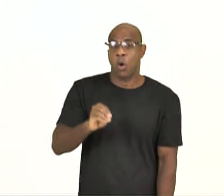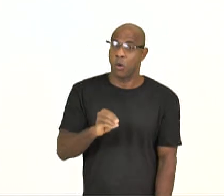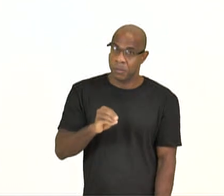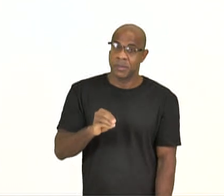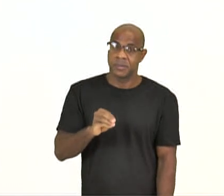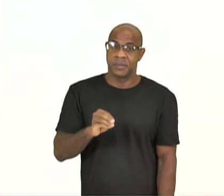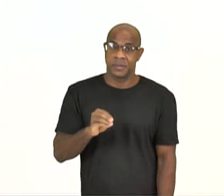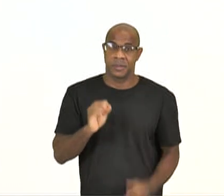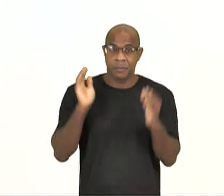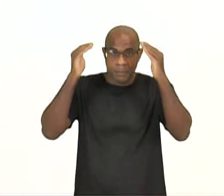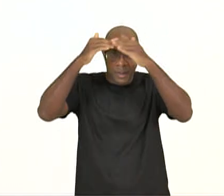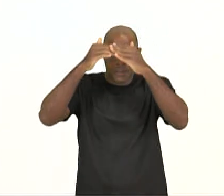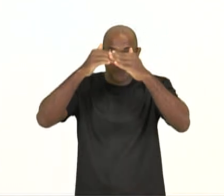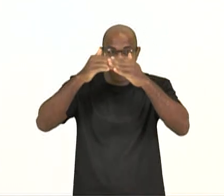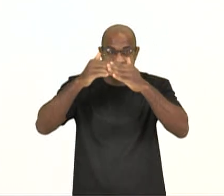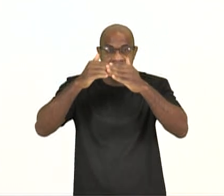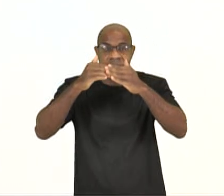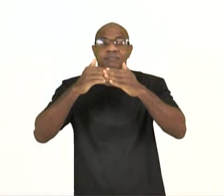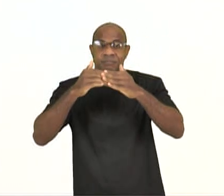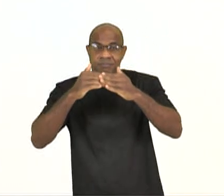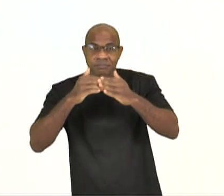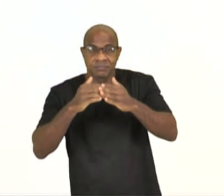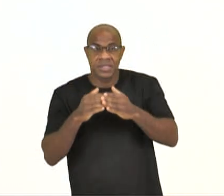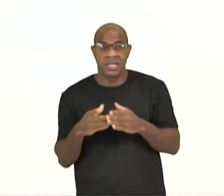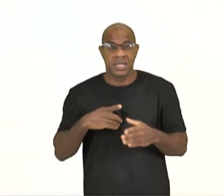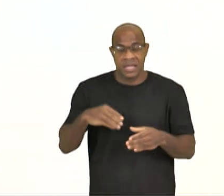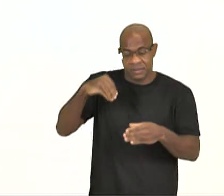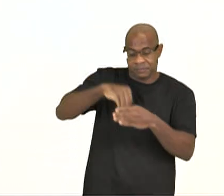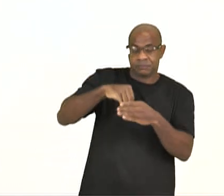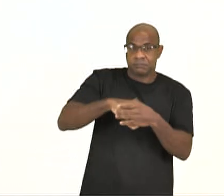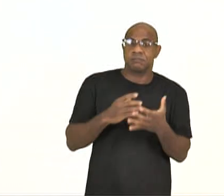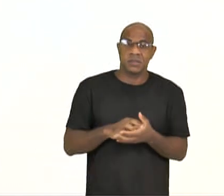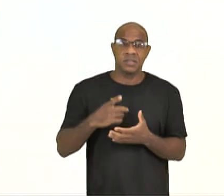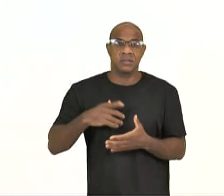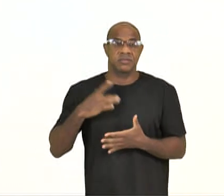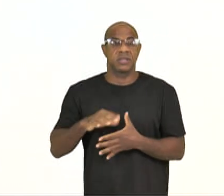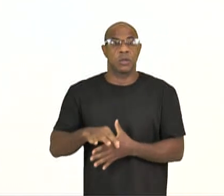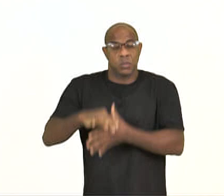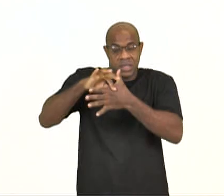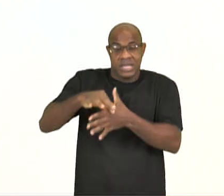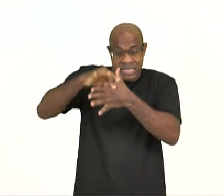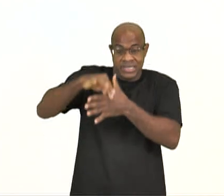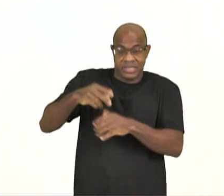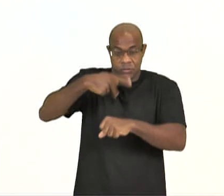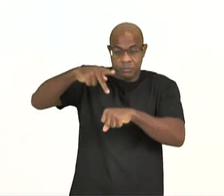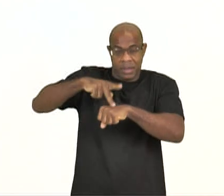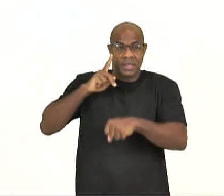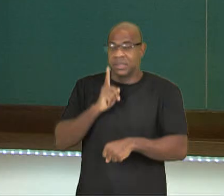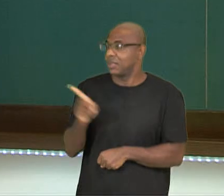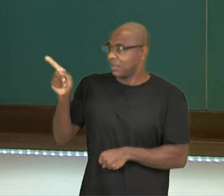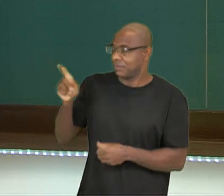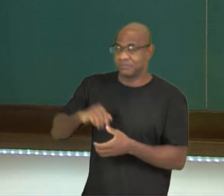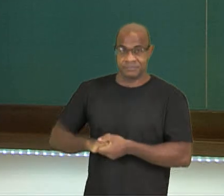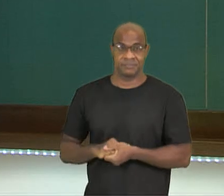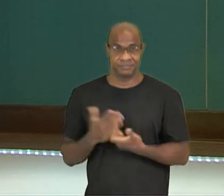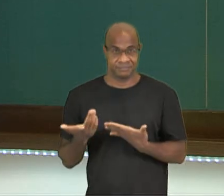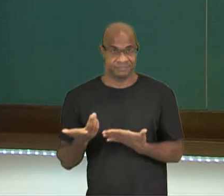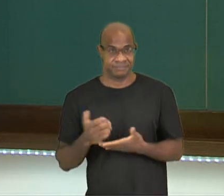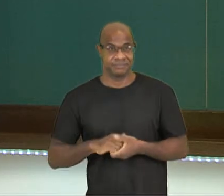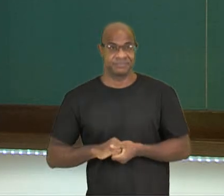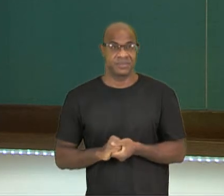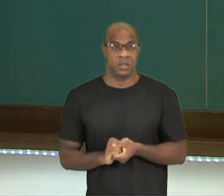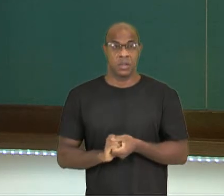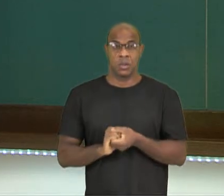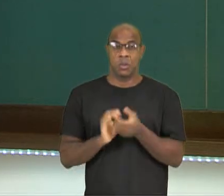Império, que era o Sacro Império, que hoje a gente tem ali a região da Áustria, da Alemanha, né? A Hungria, norte da Itália,